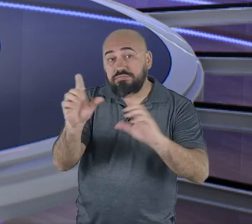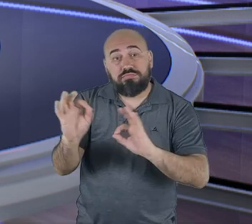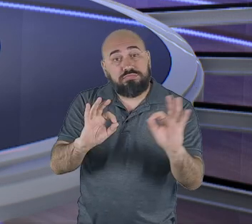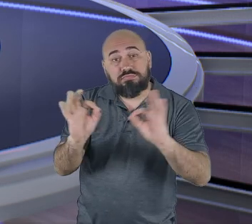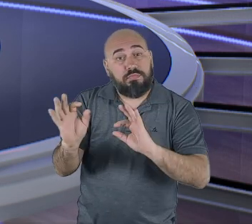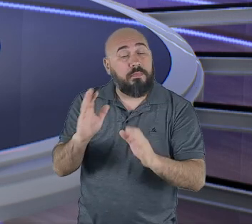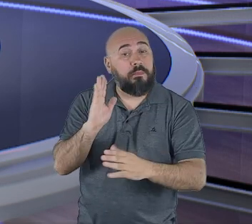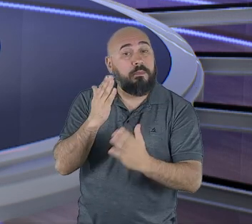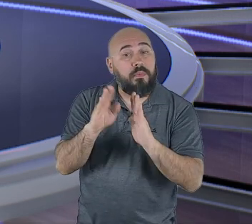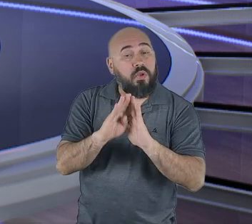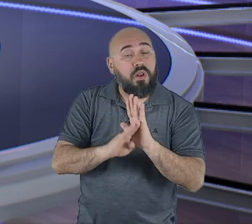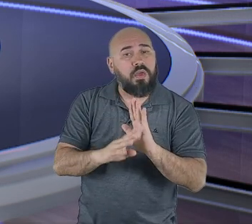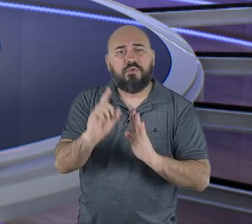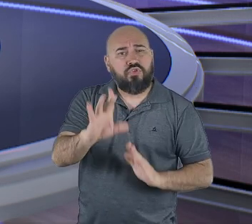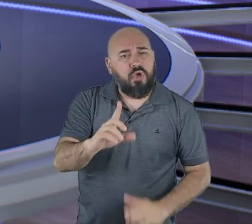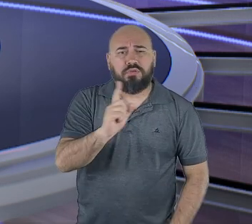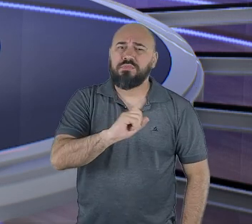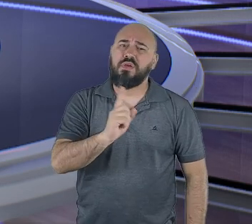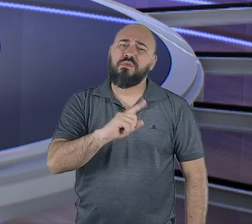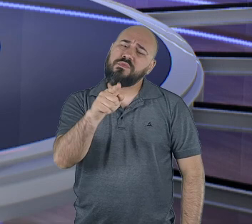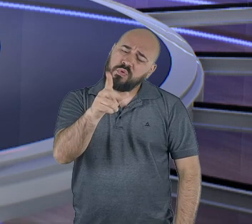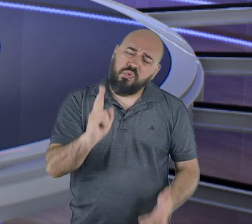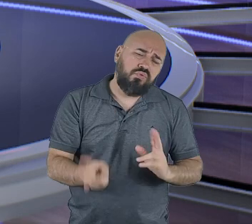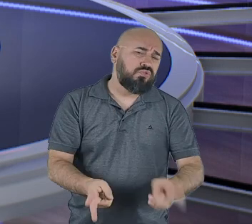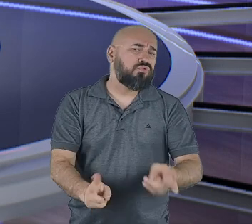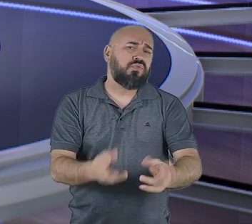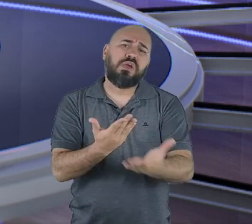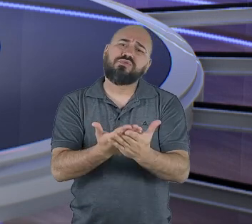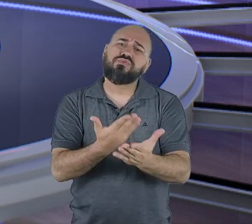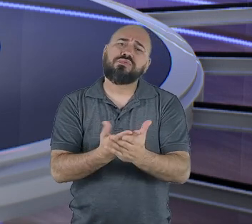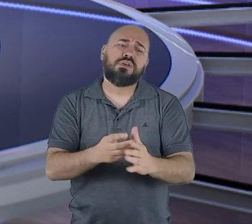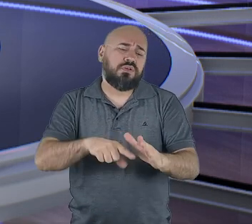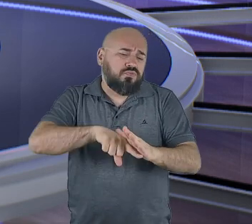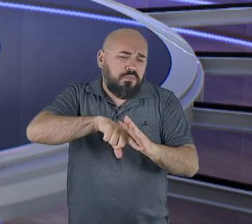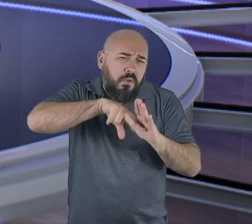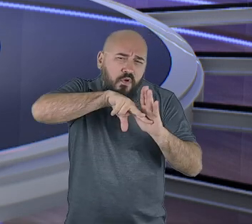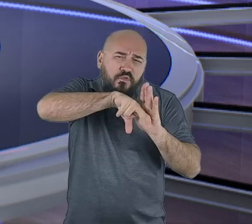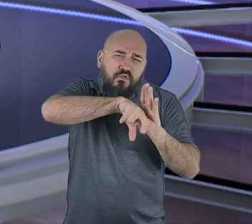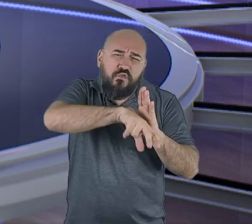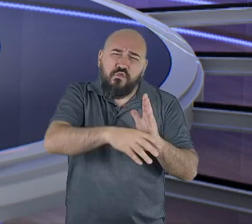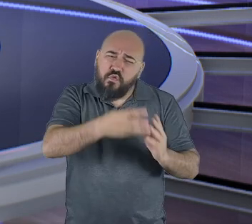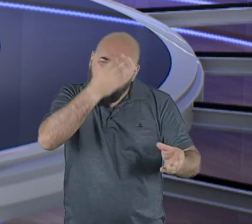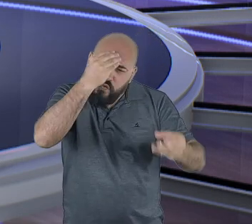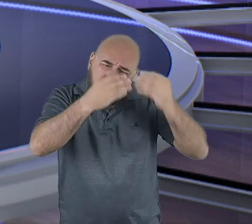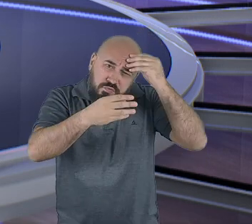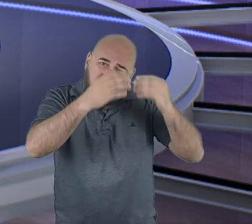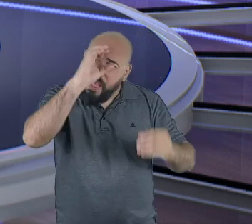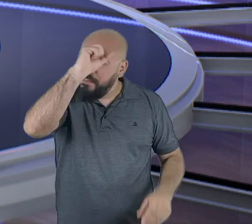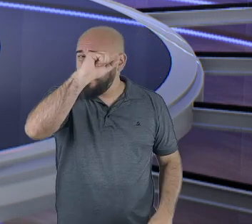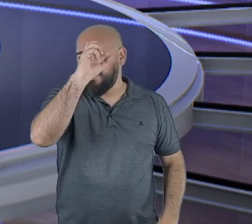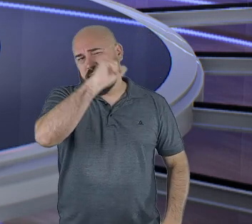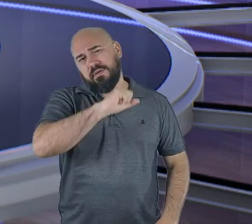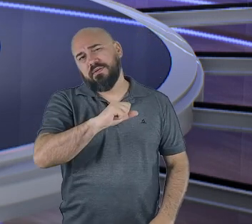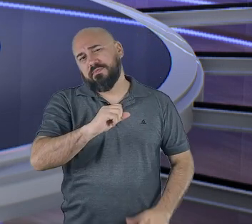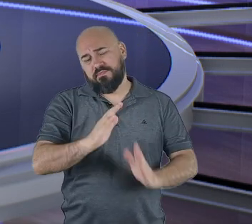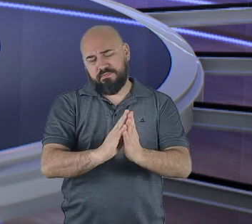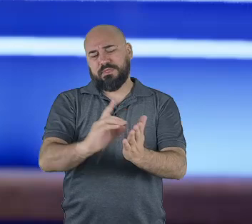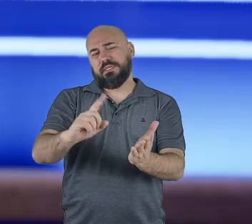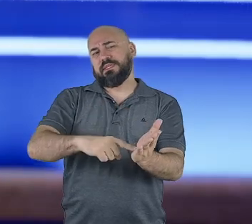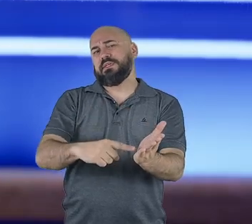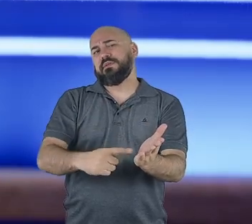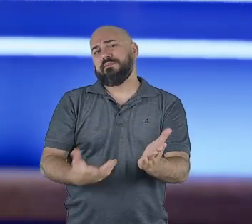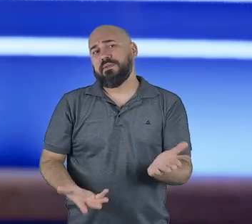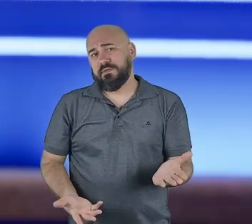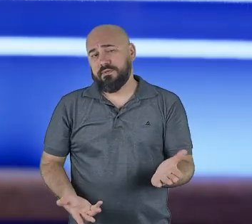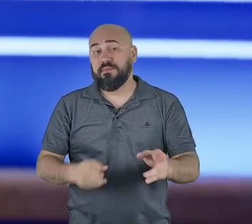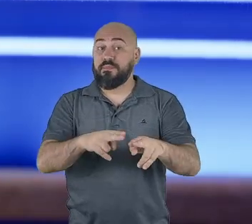que você continuasse se aprofundando e entendendo cada vez mais os grandes temas que Deus deixou revelado em sua palavra. É